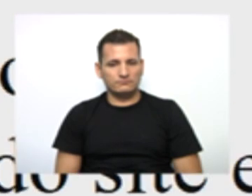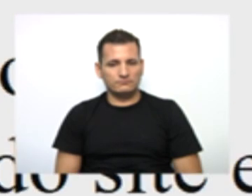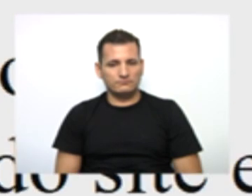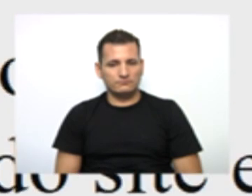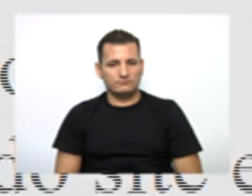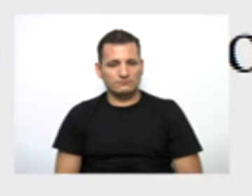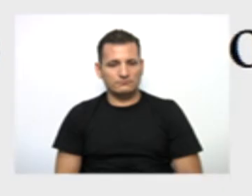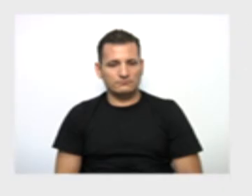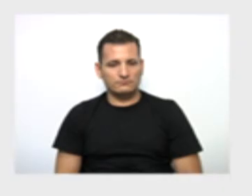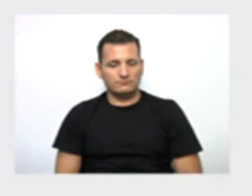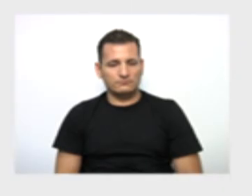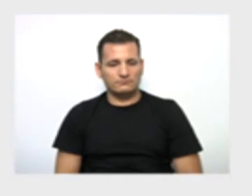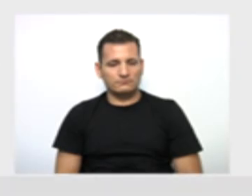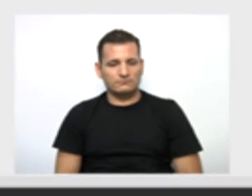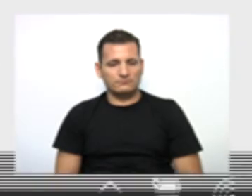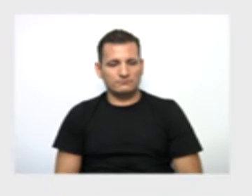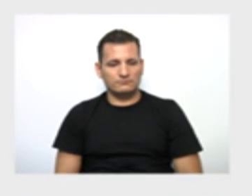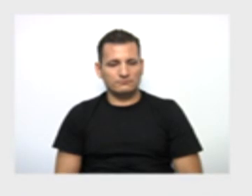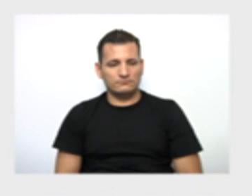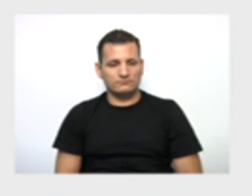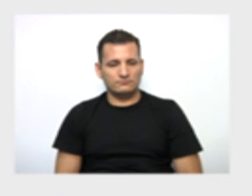tudo.